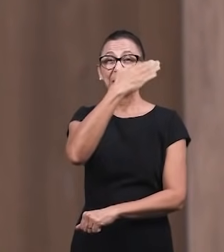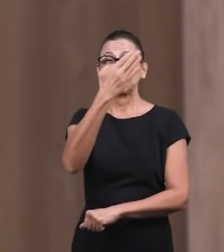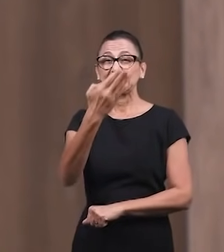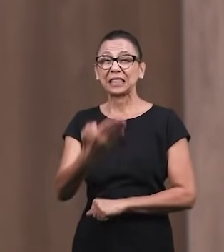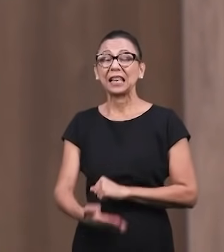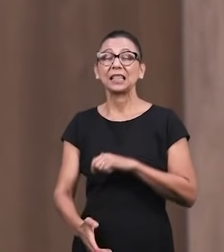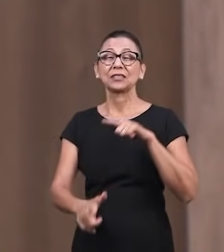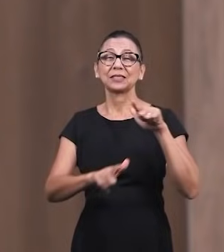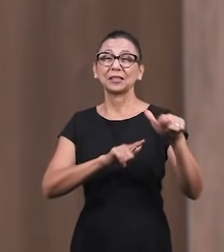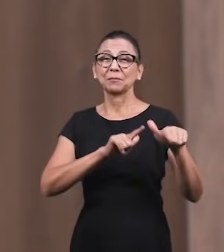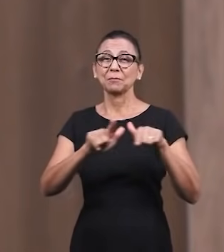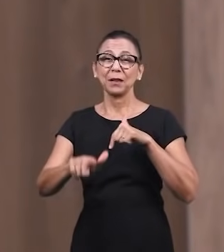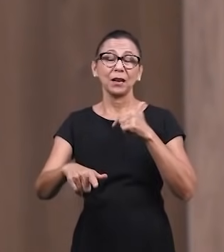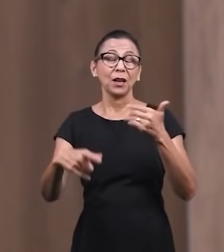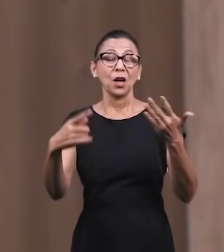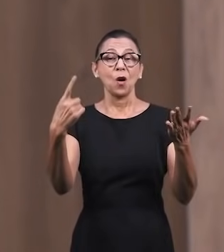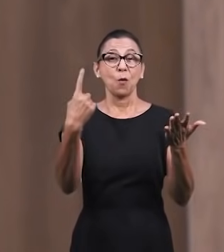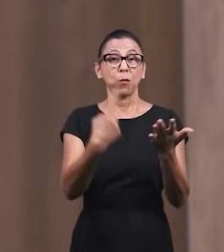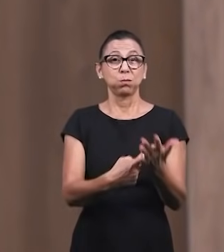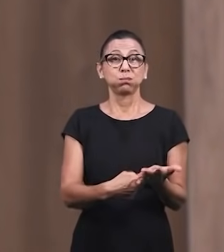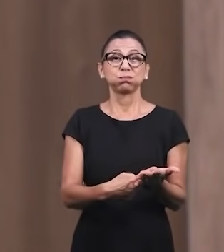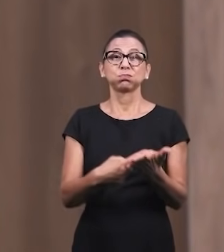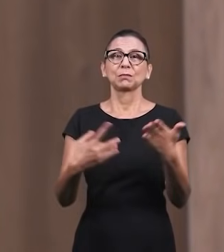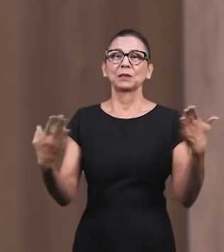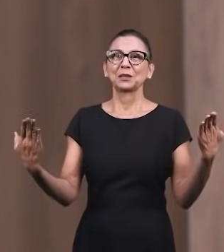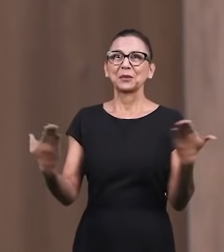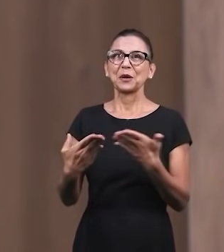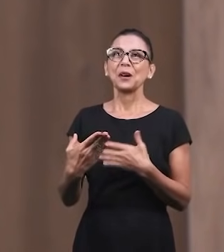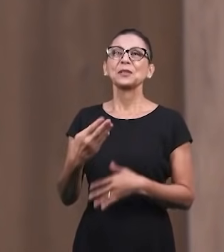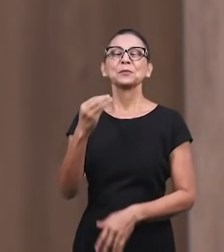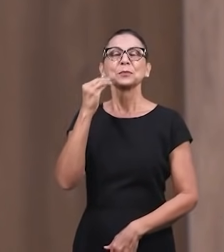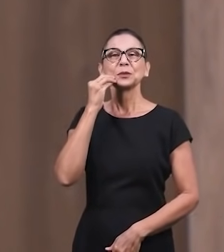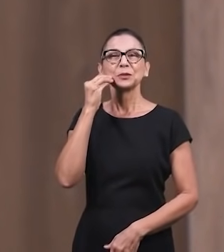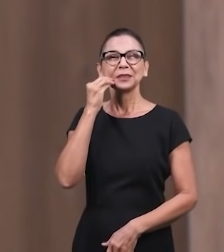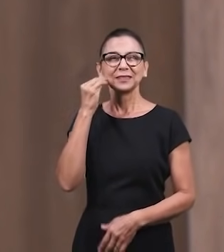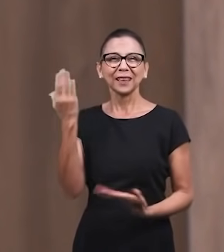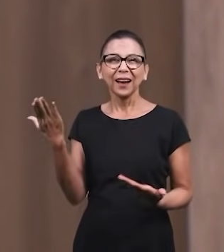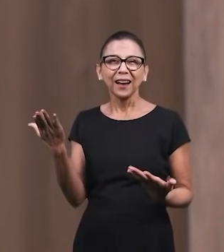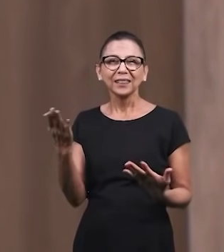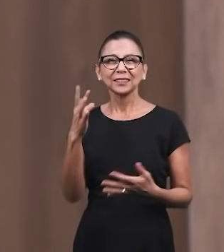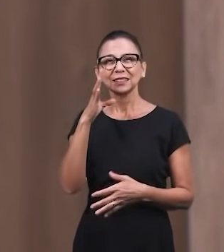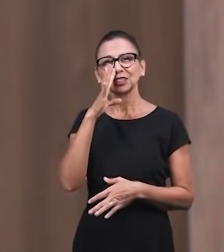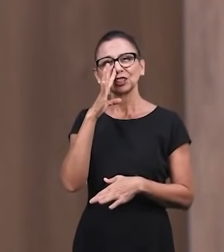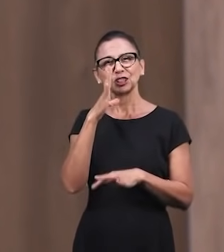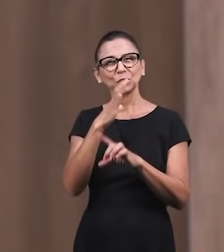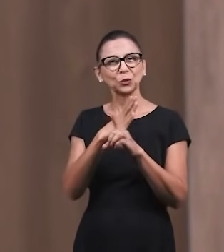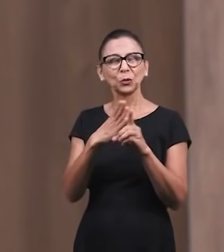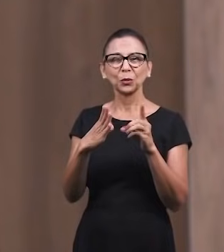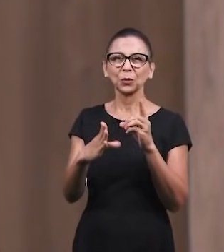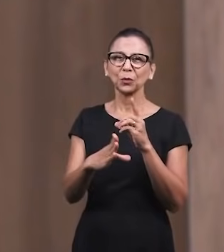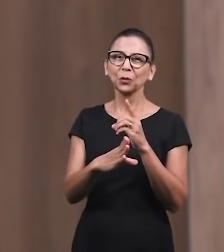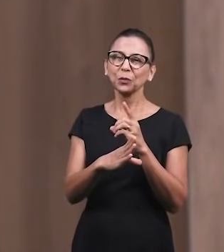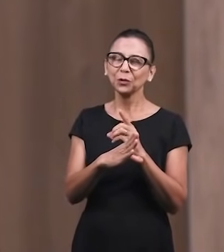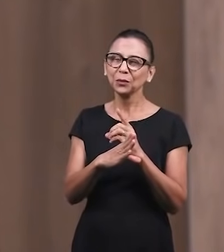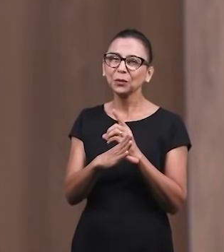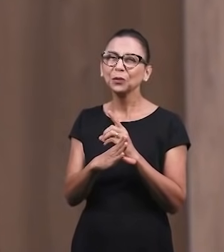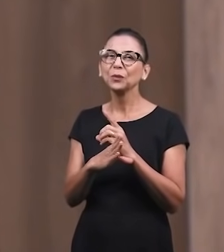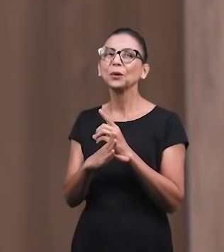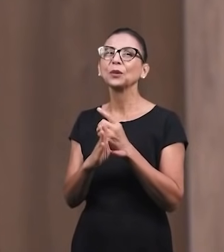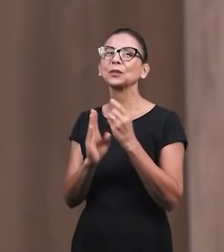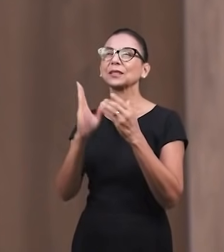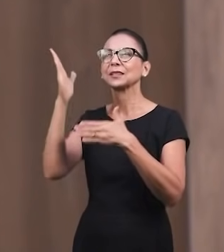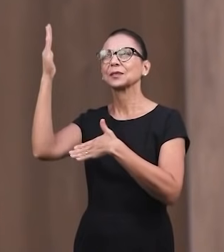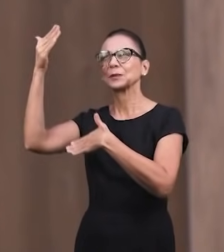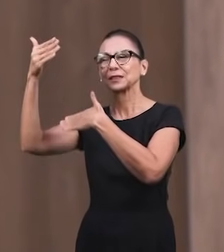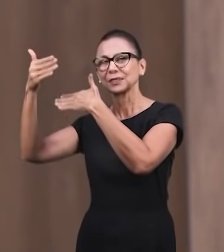de atividades, de compromissos, agora a gente tem a oportunidade de cultuar ao Senhor, a oportunidade de estar na